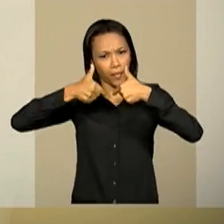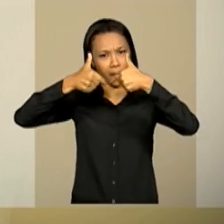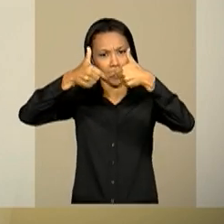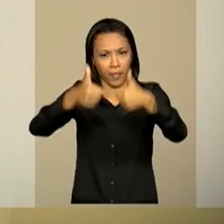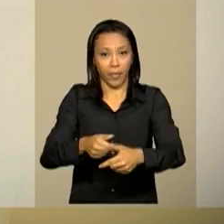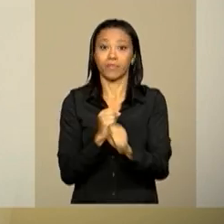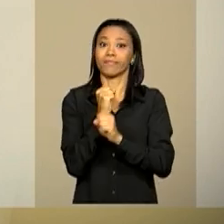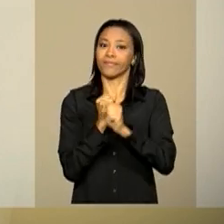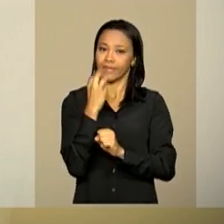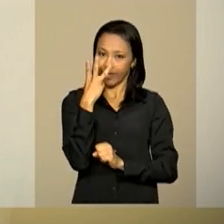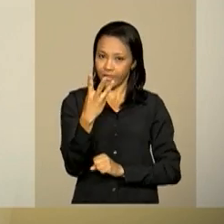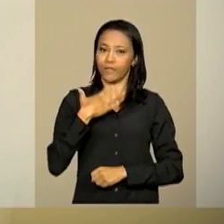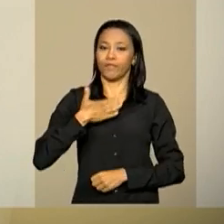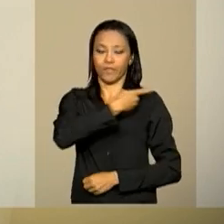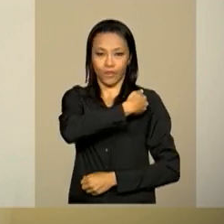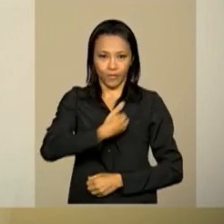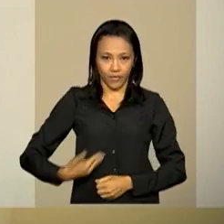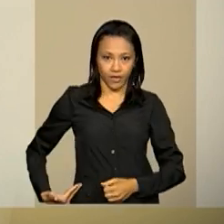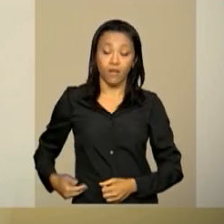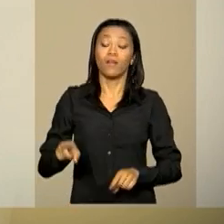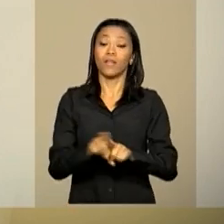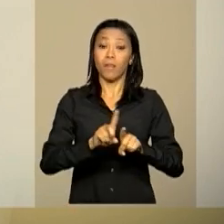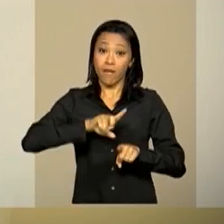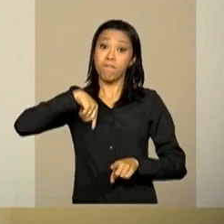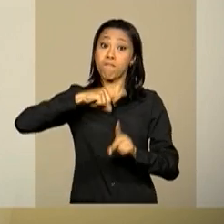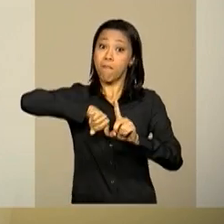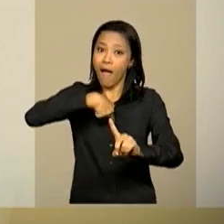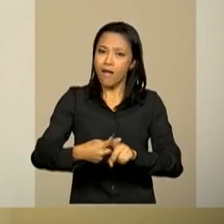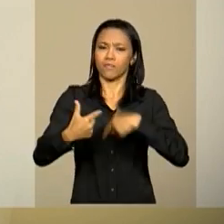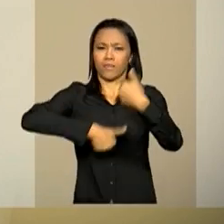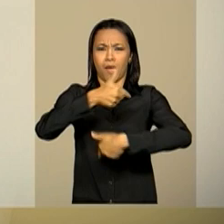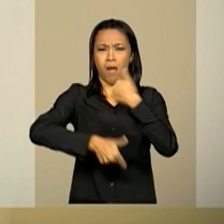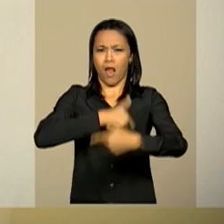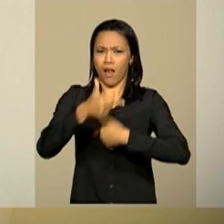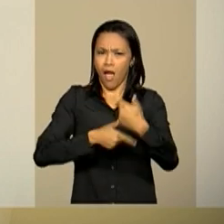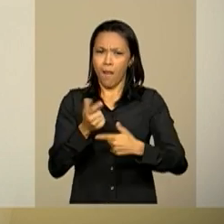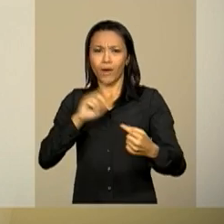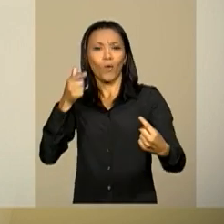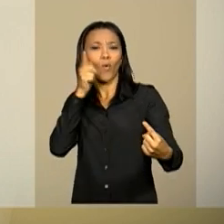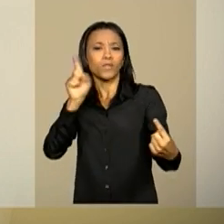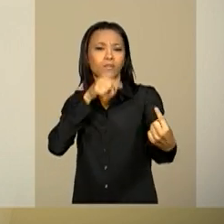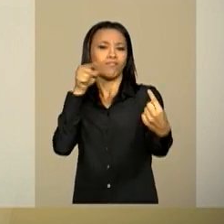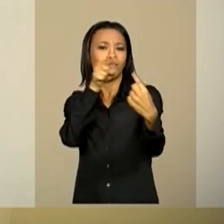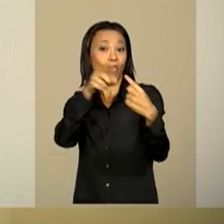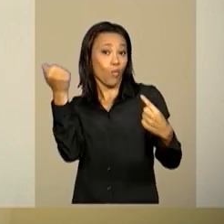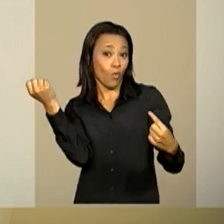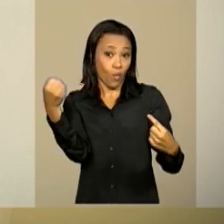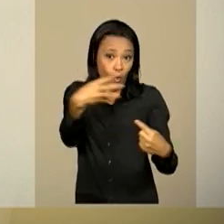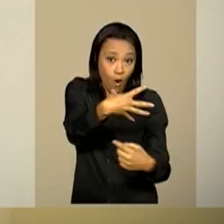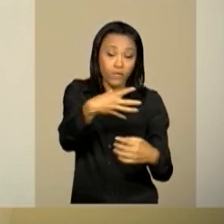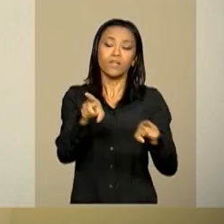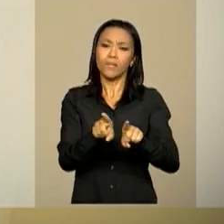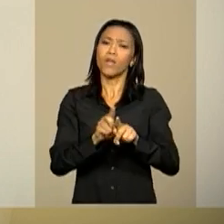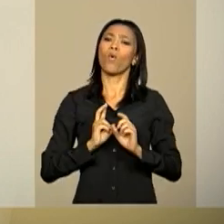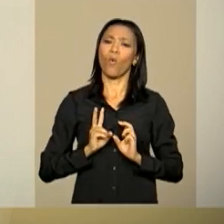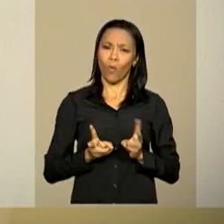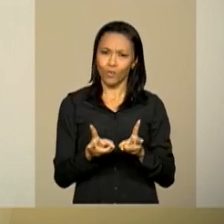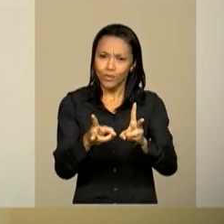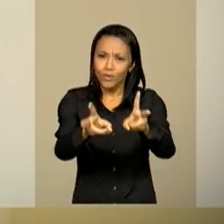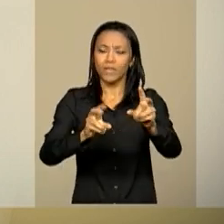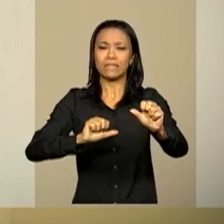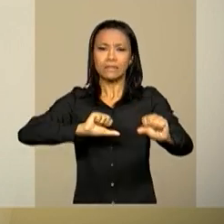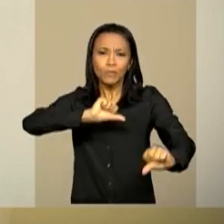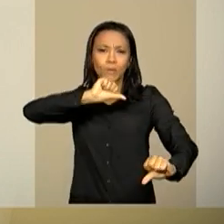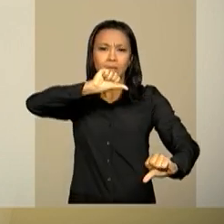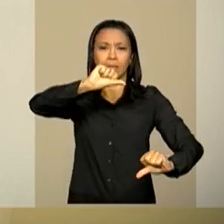últimos 3 anos do meu governo vamos trabalhar sem descanso para atingir novas metas e continuar esse processo de